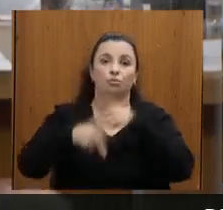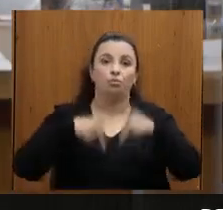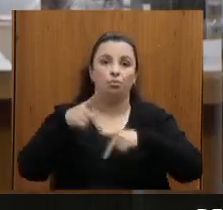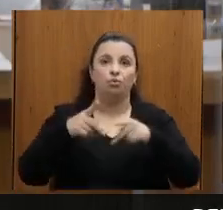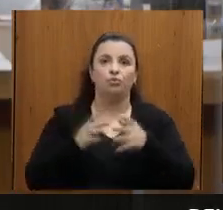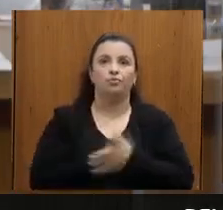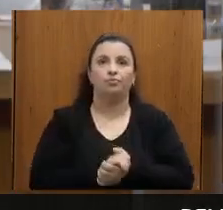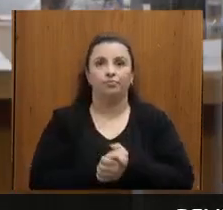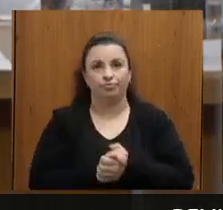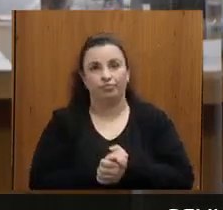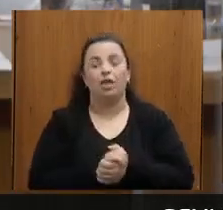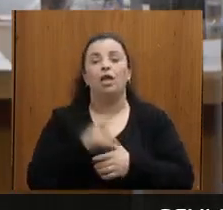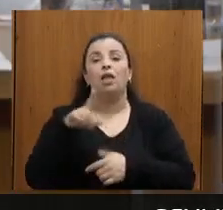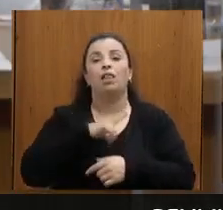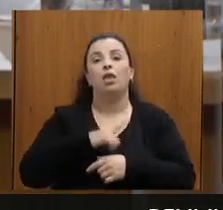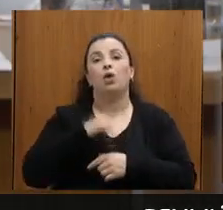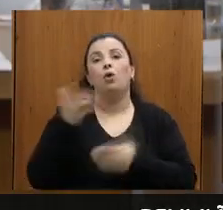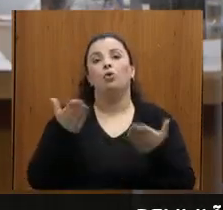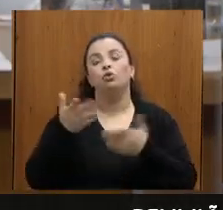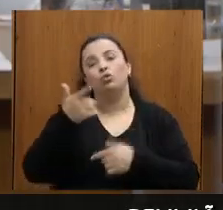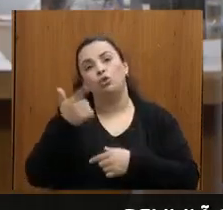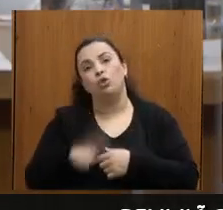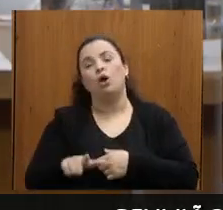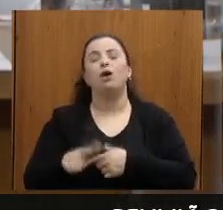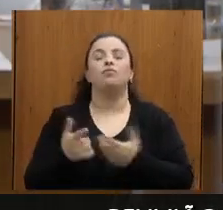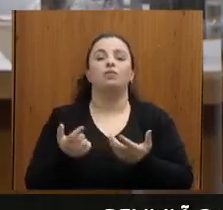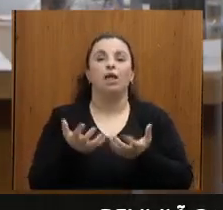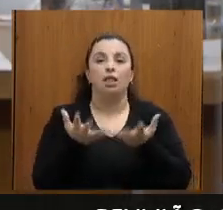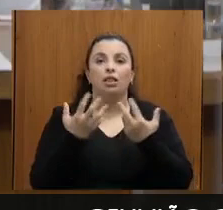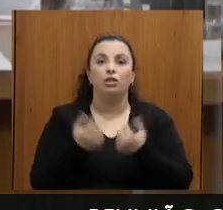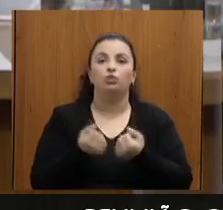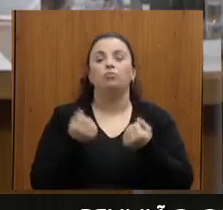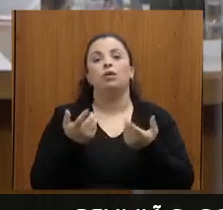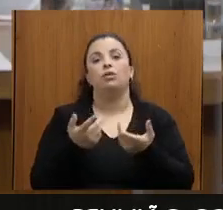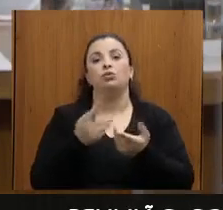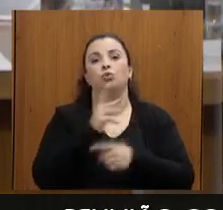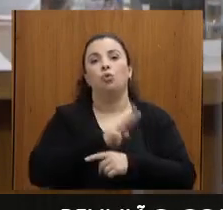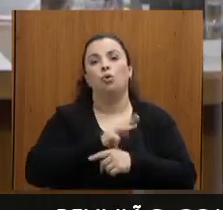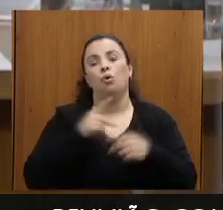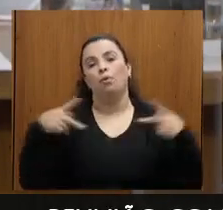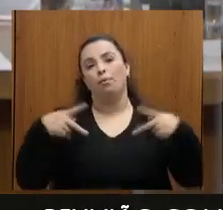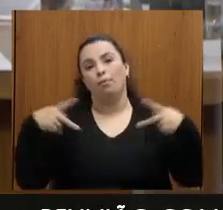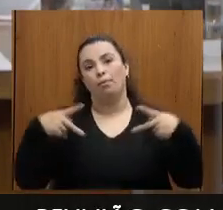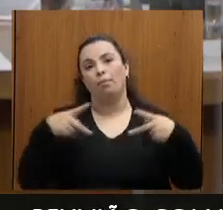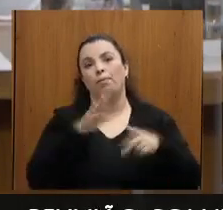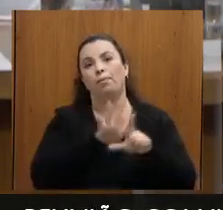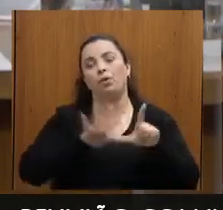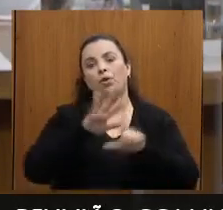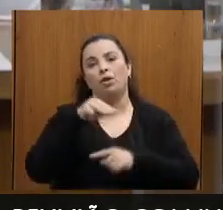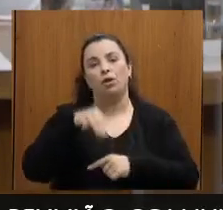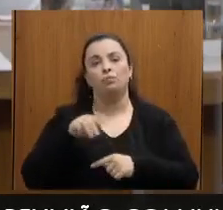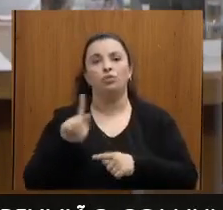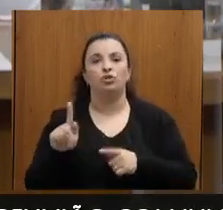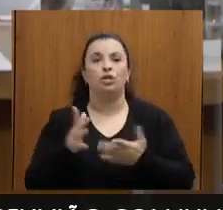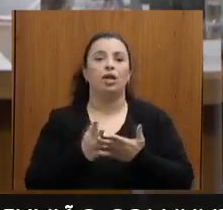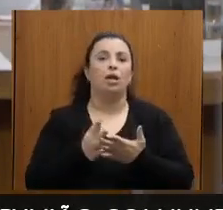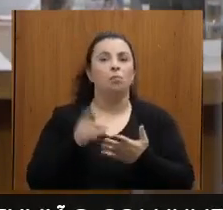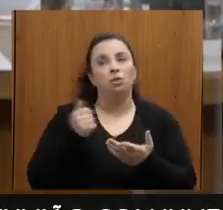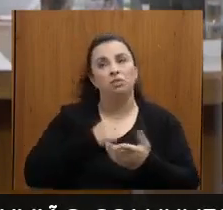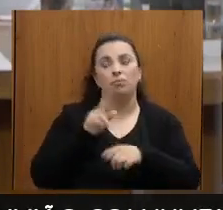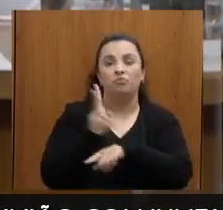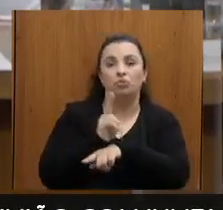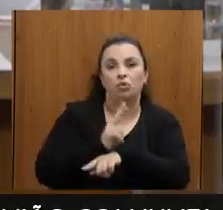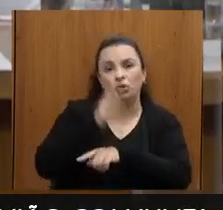serviços no MGAPP Cidadão, no MGAPP Empresas e no portal MG, como o auto de vistoria do Corpo de Bombeiros, registro de